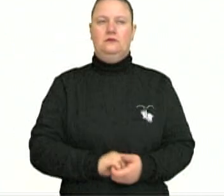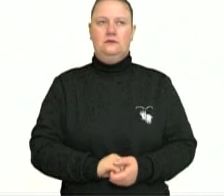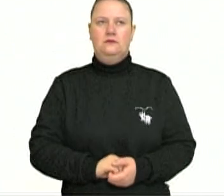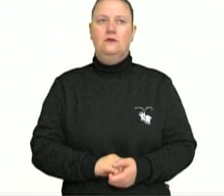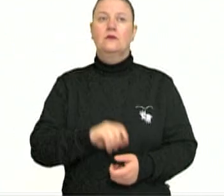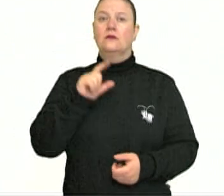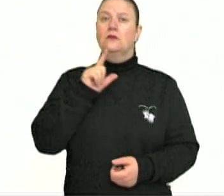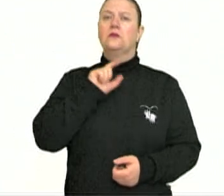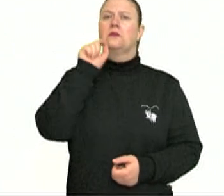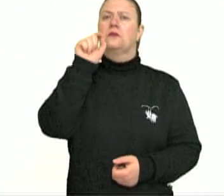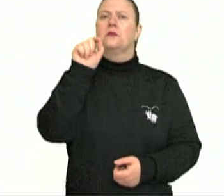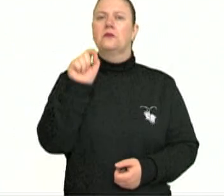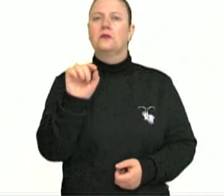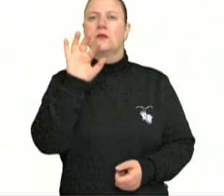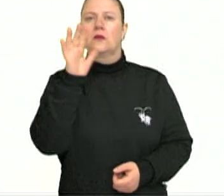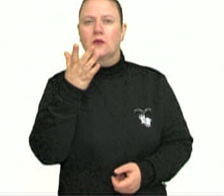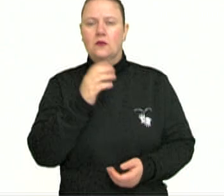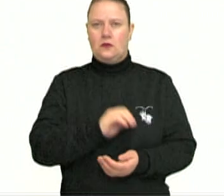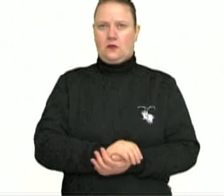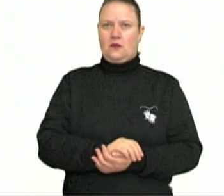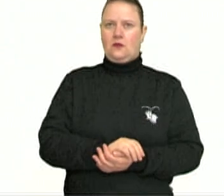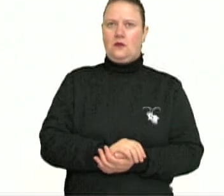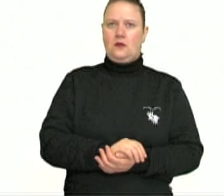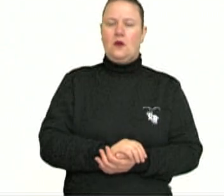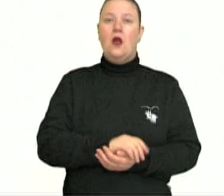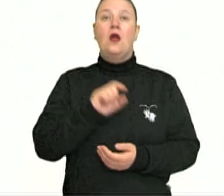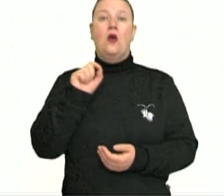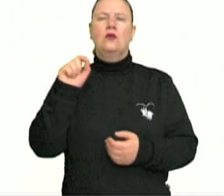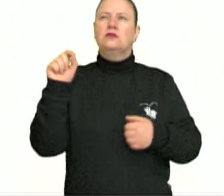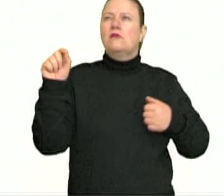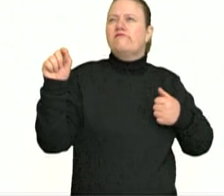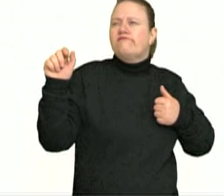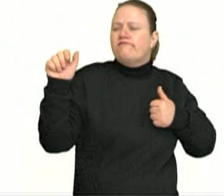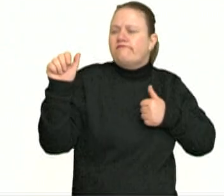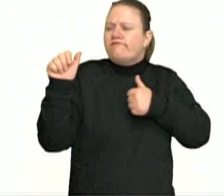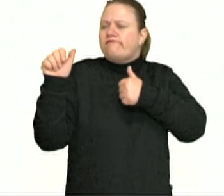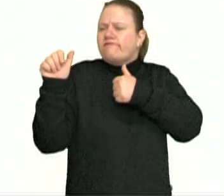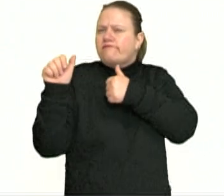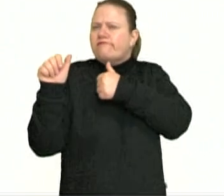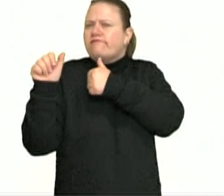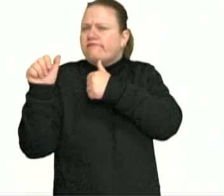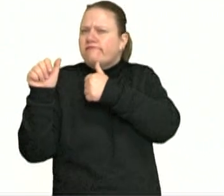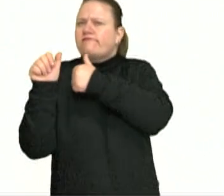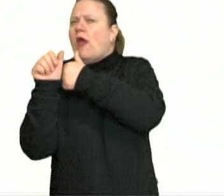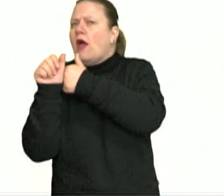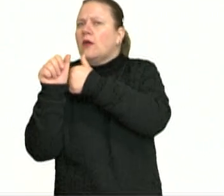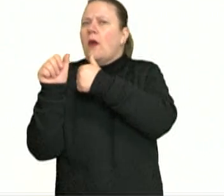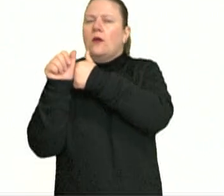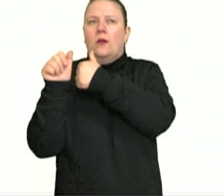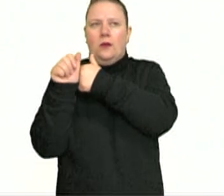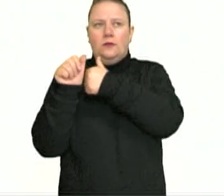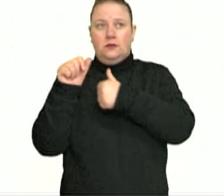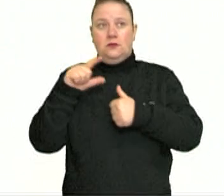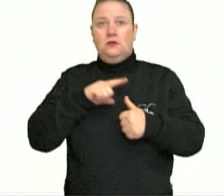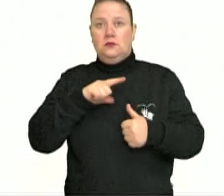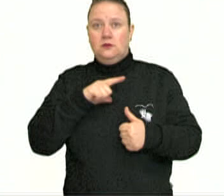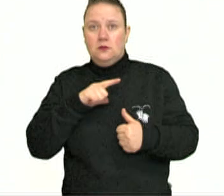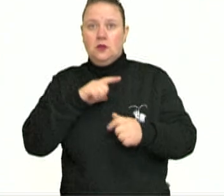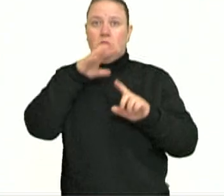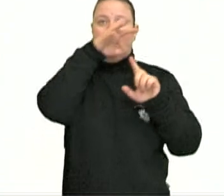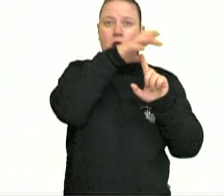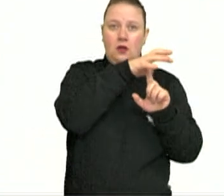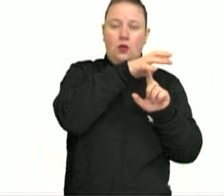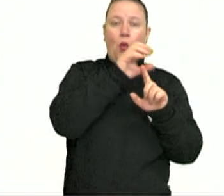nessa situação é a força de atração gravitacional. As forças do planeta ao satélite e do satélite ao planeta são